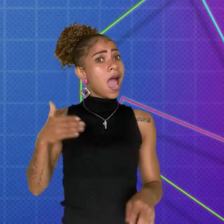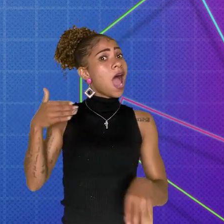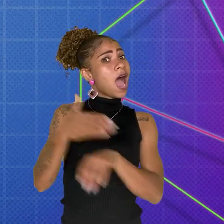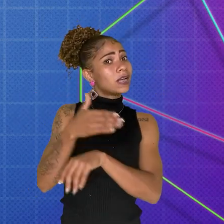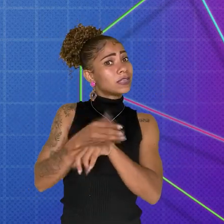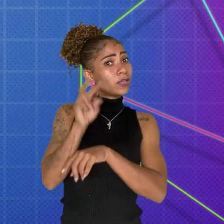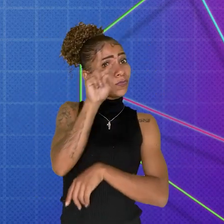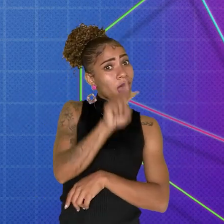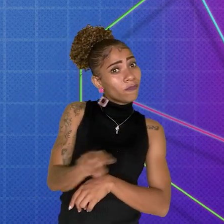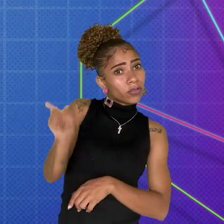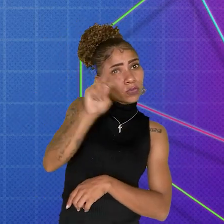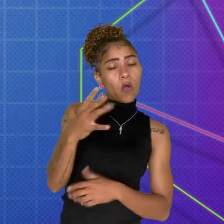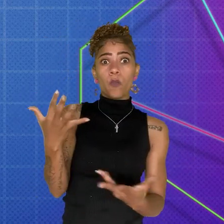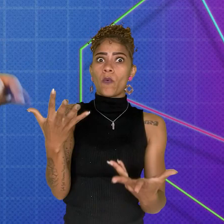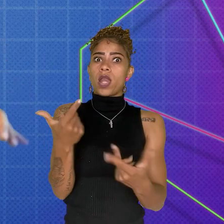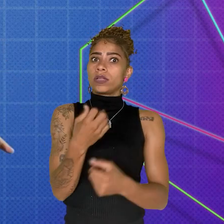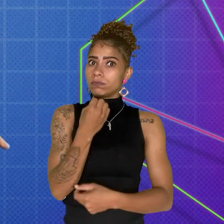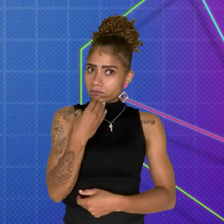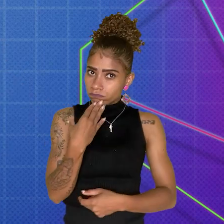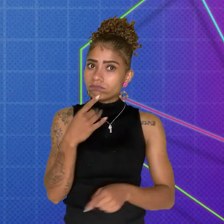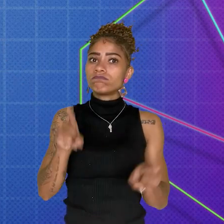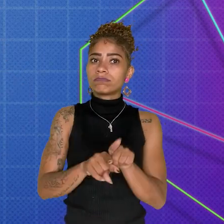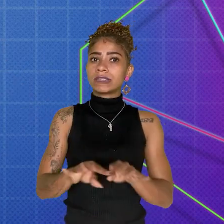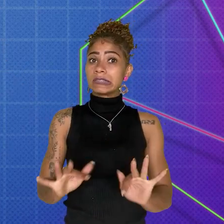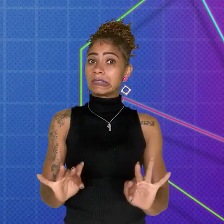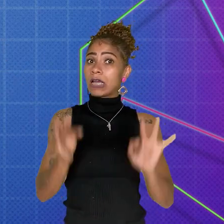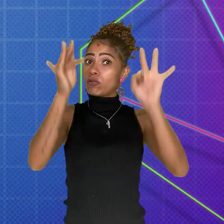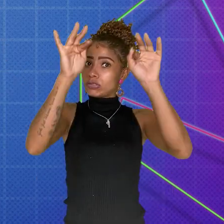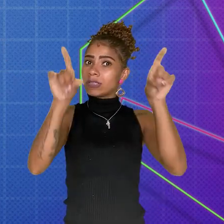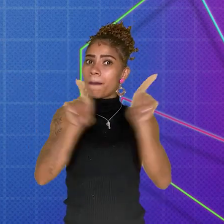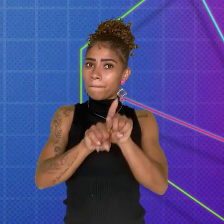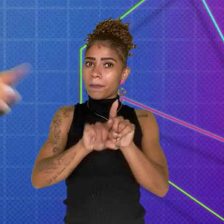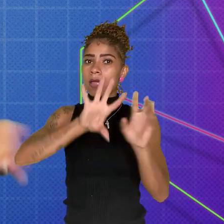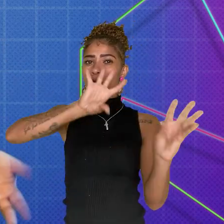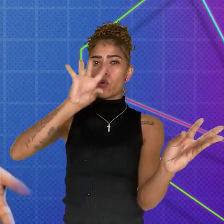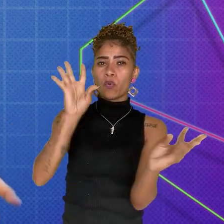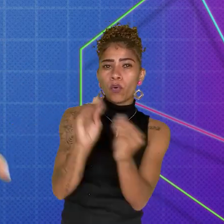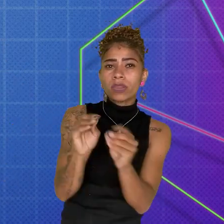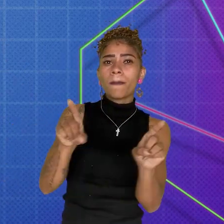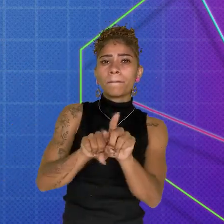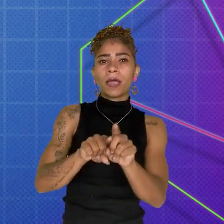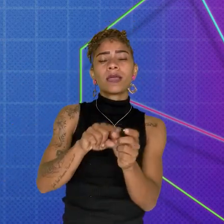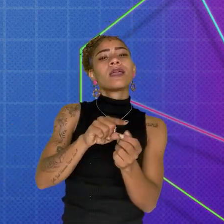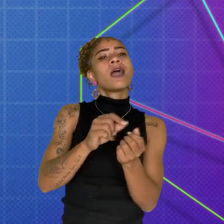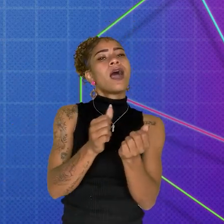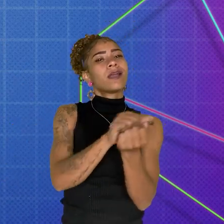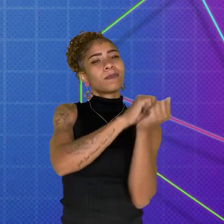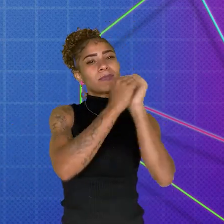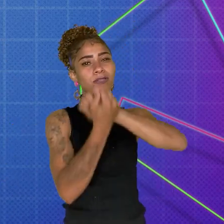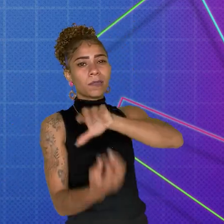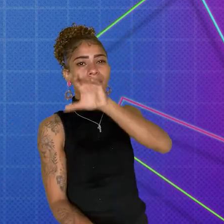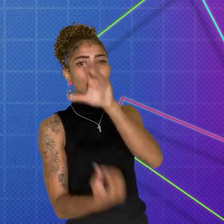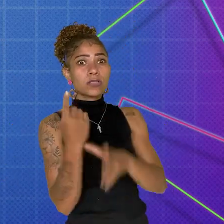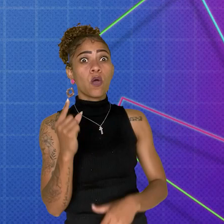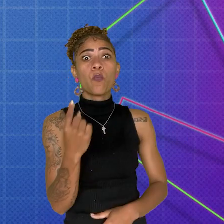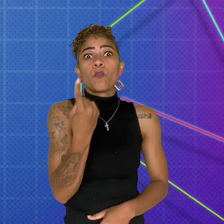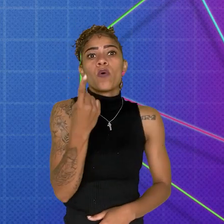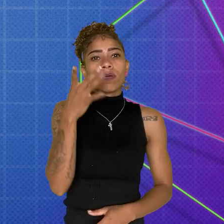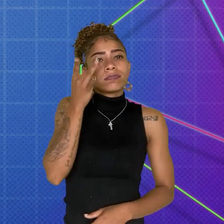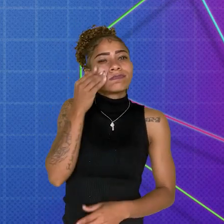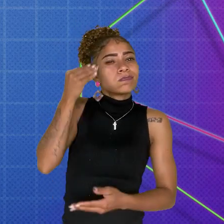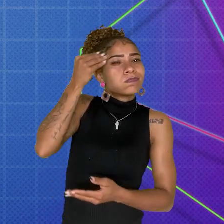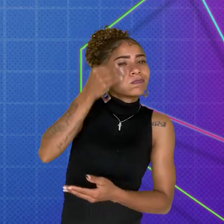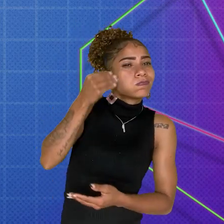acesso a instrumentos virtuais de alta qualidade e tecnologias como a síntese granular e a modelagem física para criar sons únicos